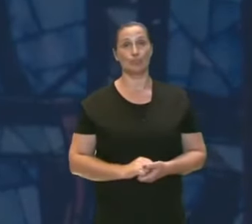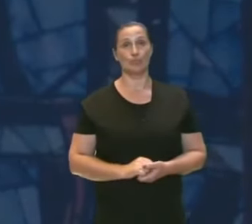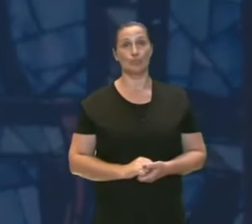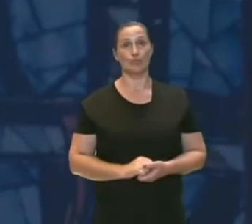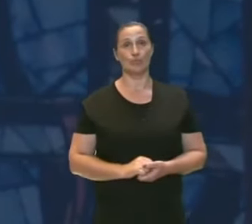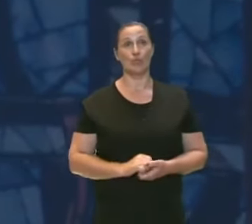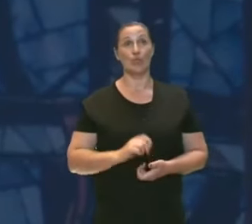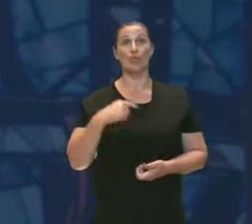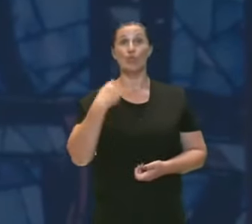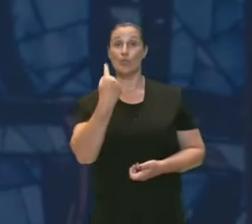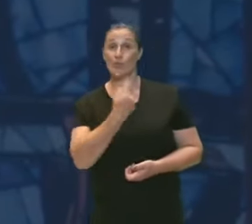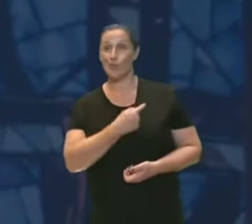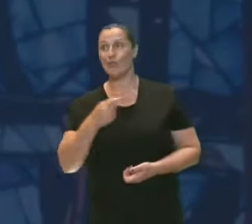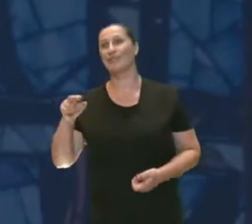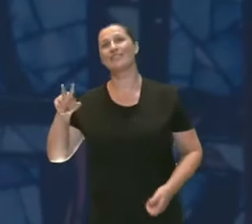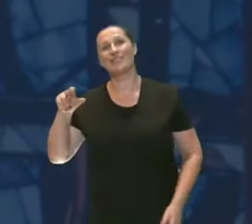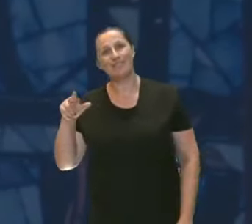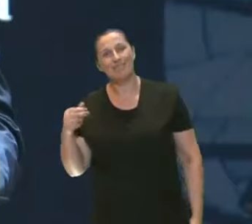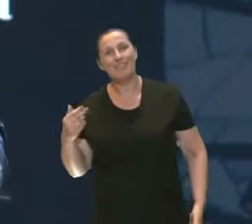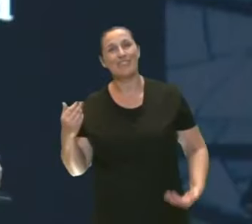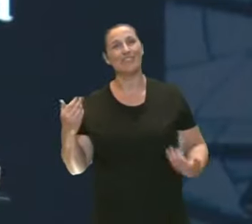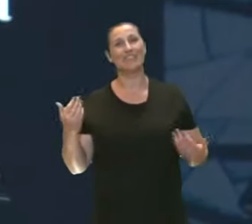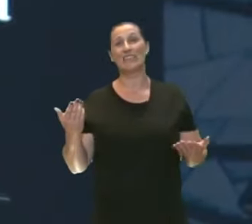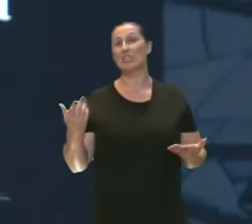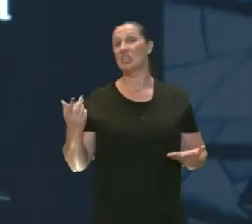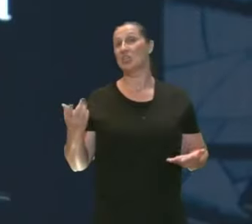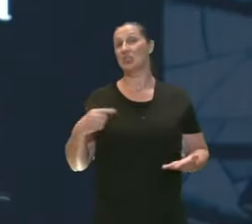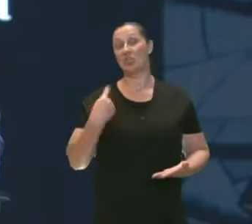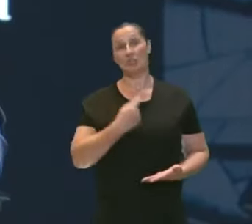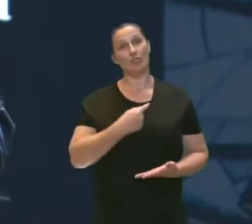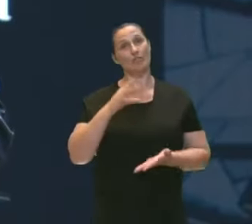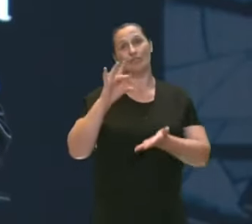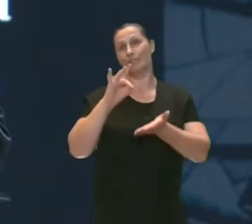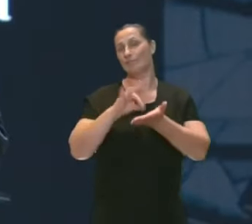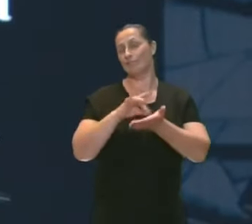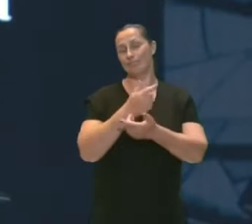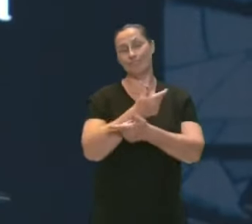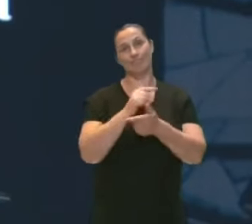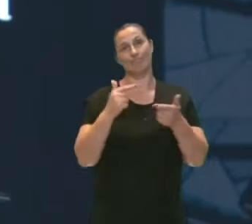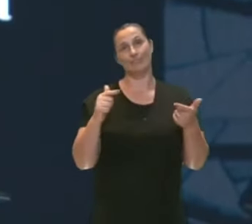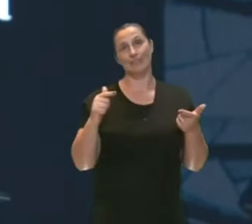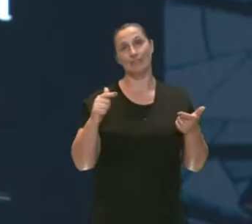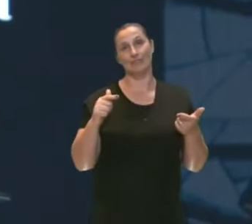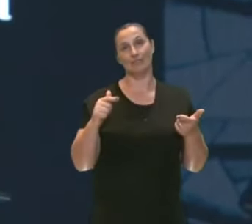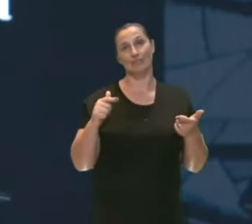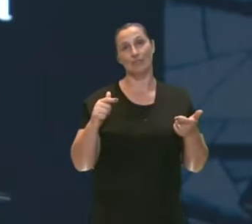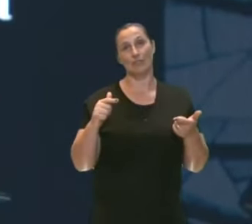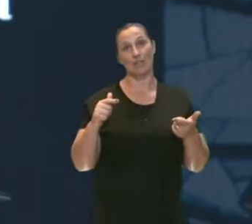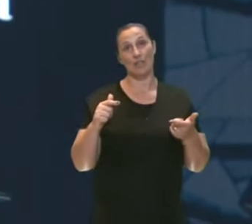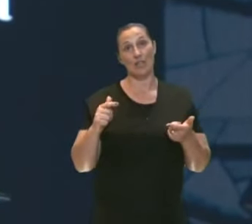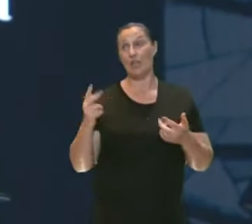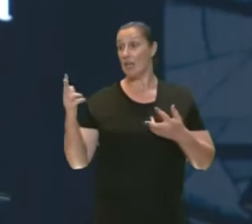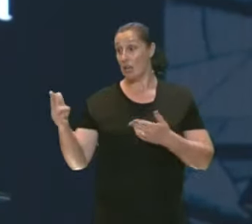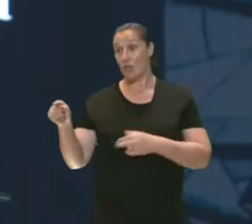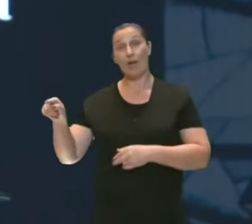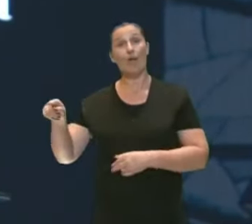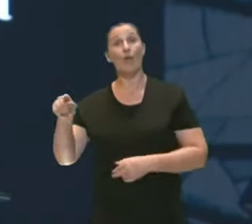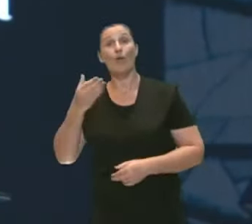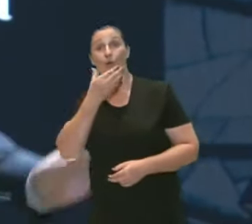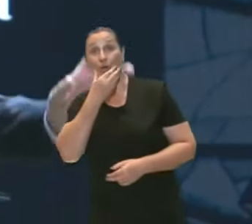ou para os nossos irmãos, nós não somos verdadeiros e não somos sinceros. Os irmãos de José fizeram o